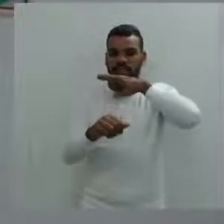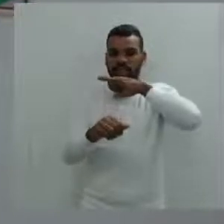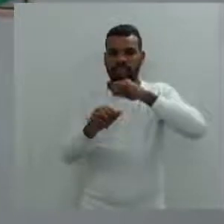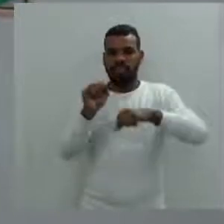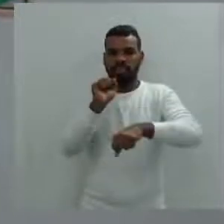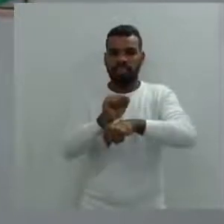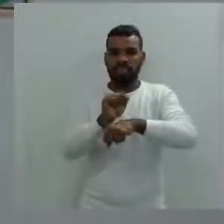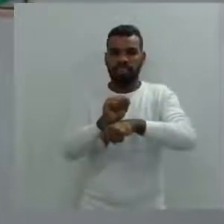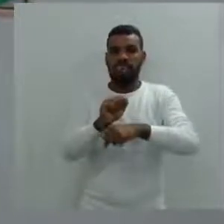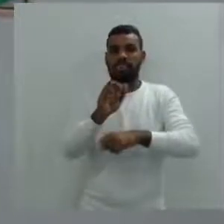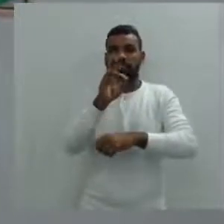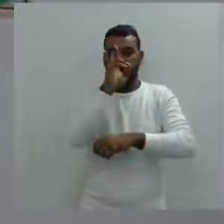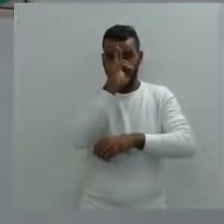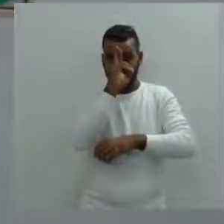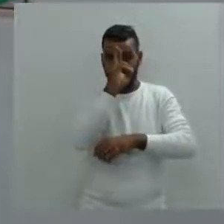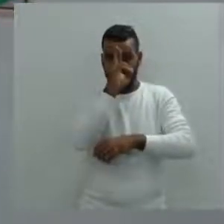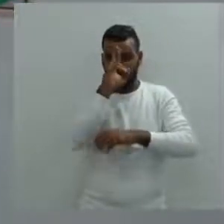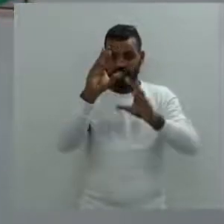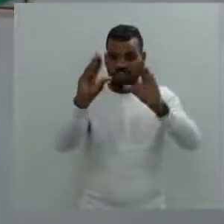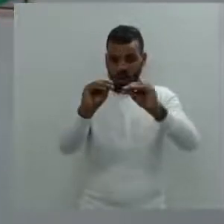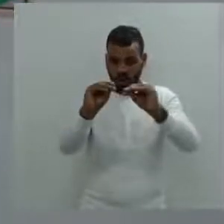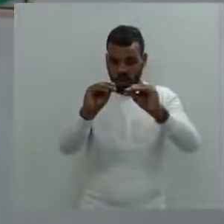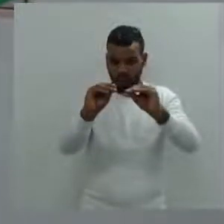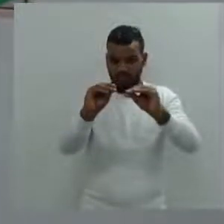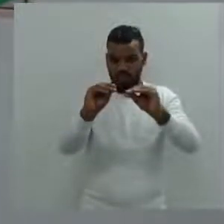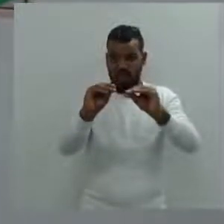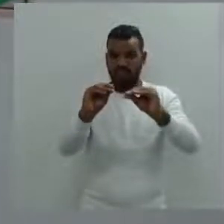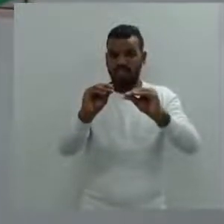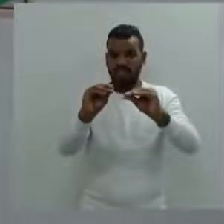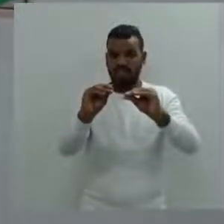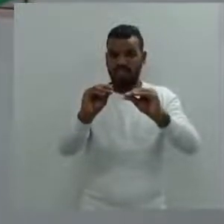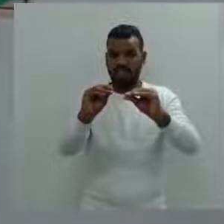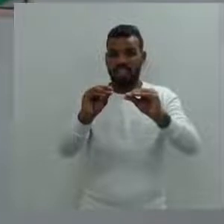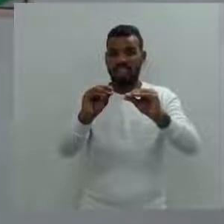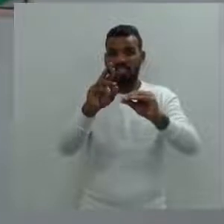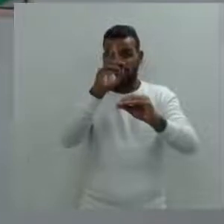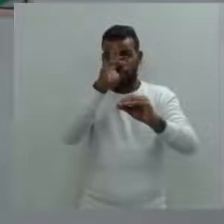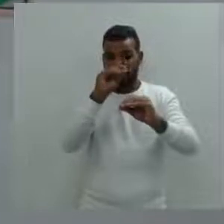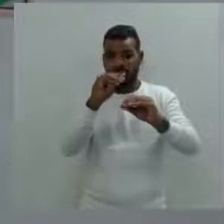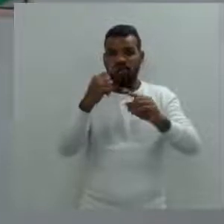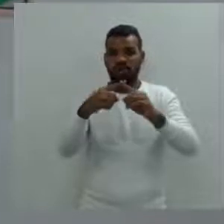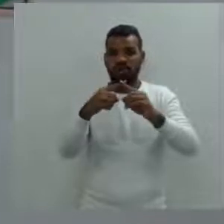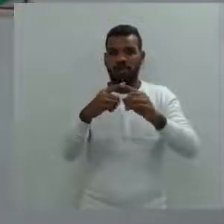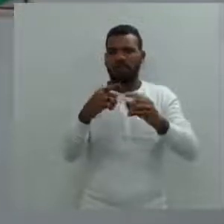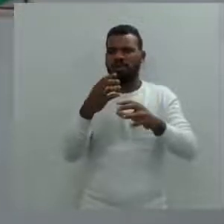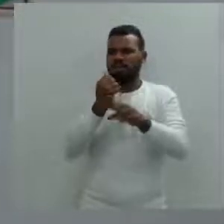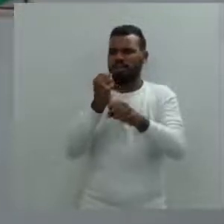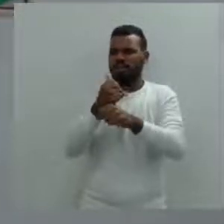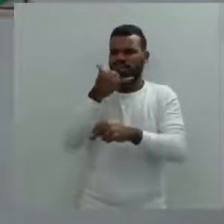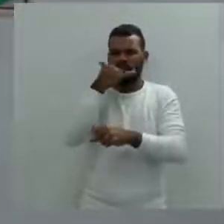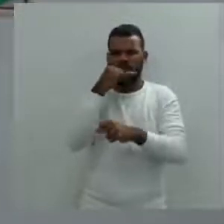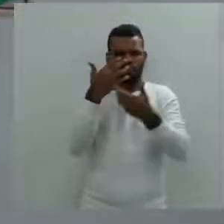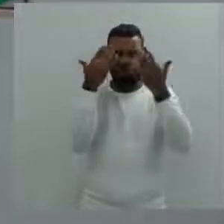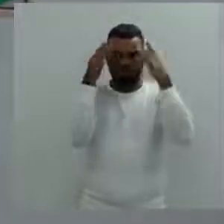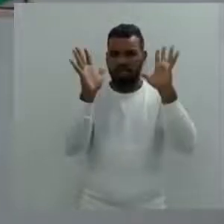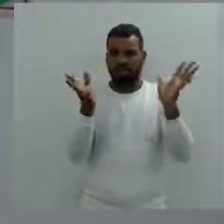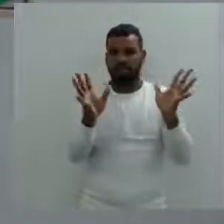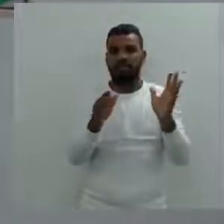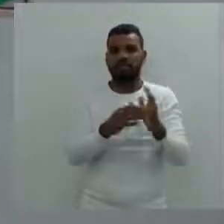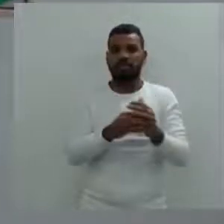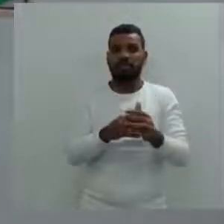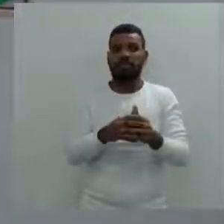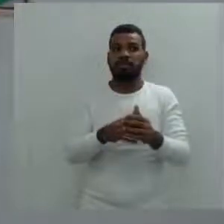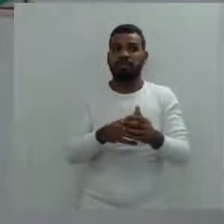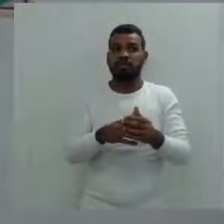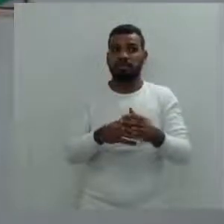da meia-noite, porque senão contava os pulsos telefônicos, eu nem sabia como é que funcionava aquilo. Não sei se você